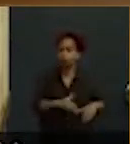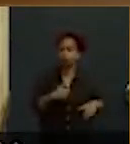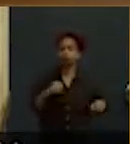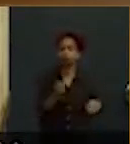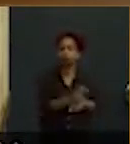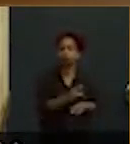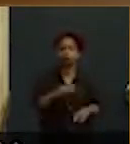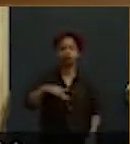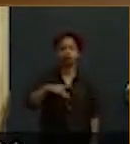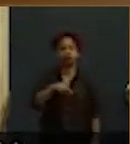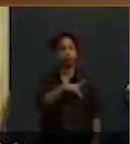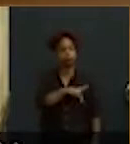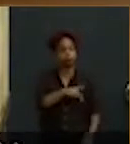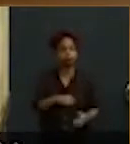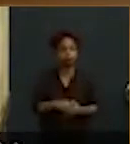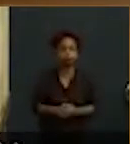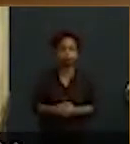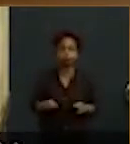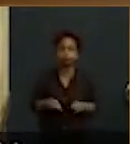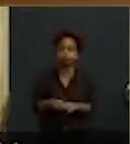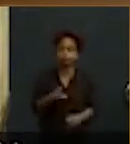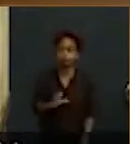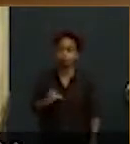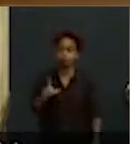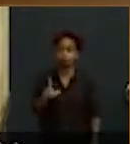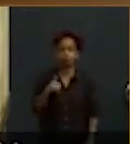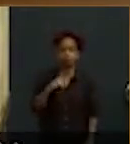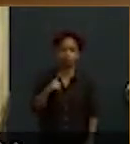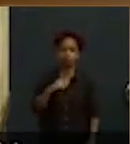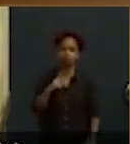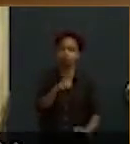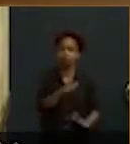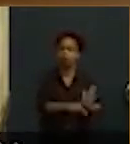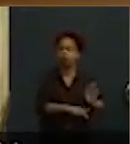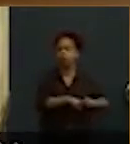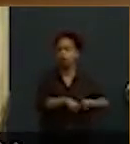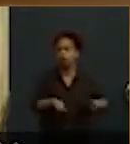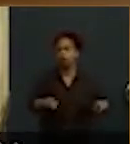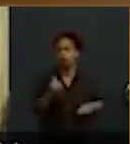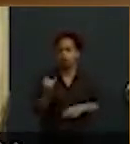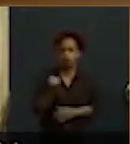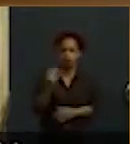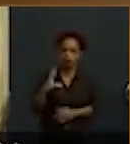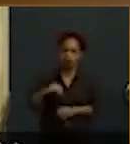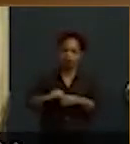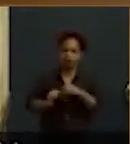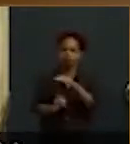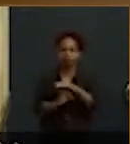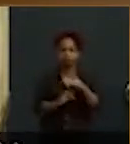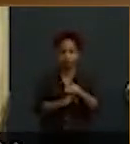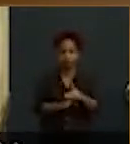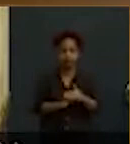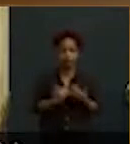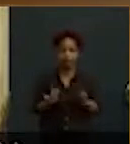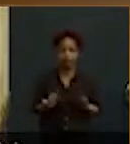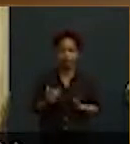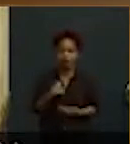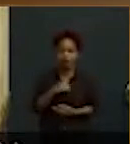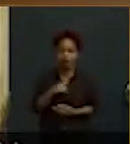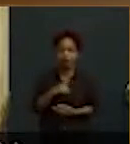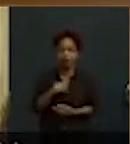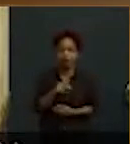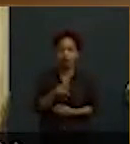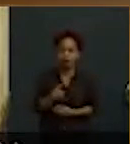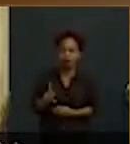no Ministério Público, coordenou relevantes projetos institucionais, entre eles, Em Nome do